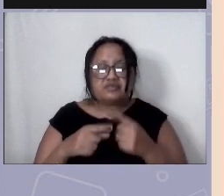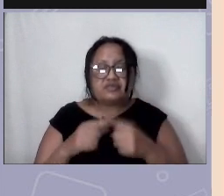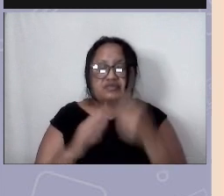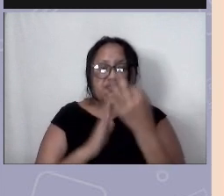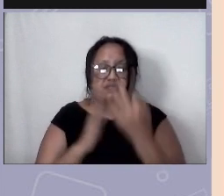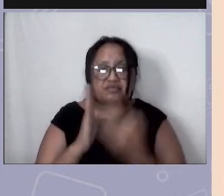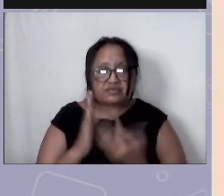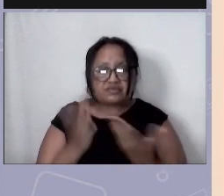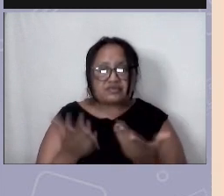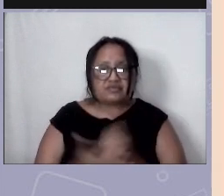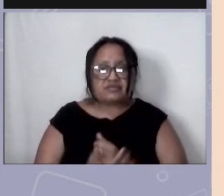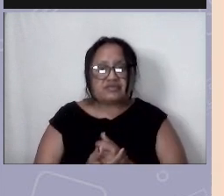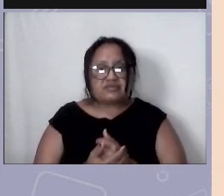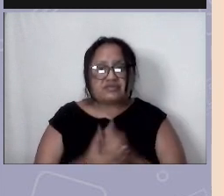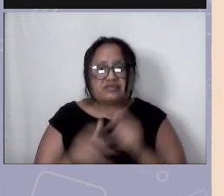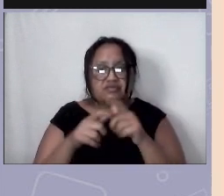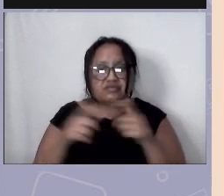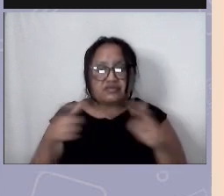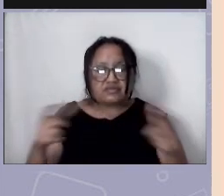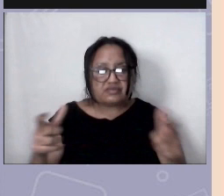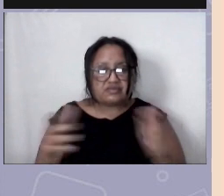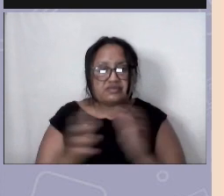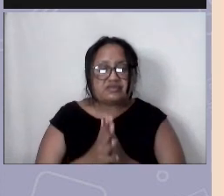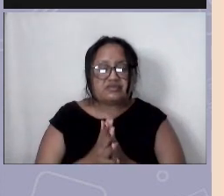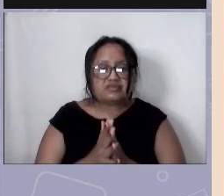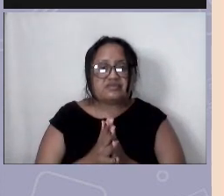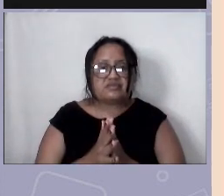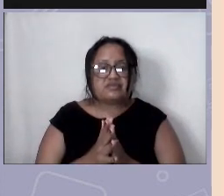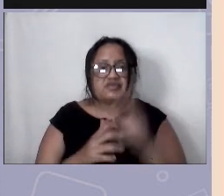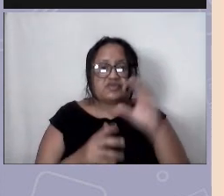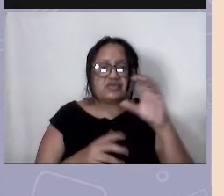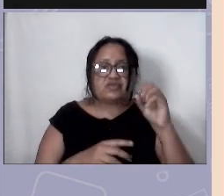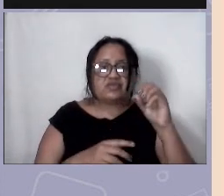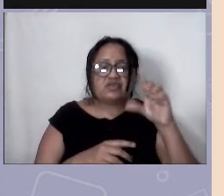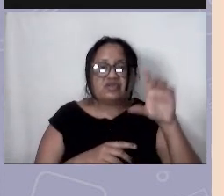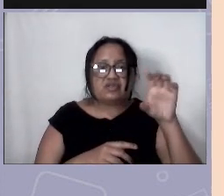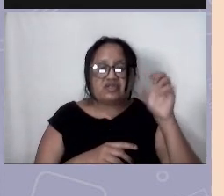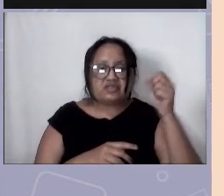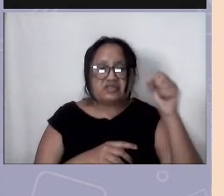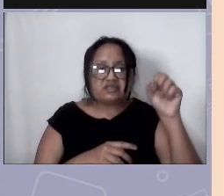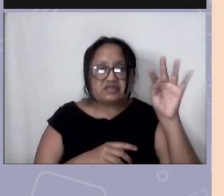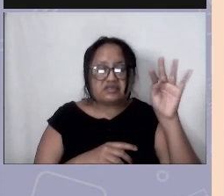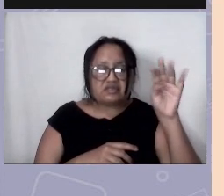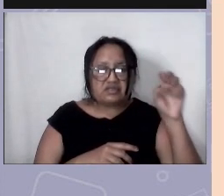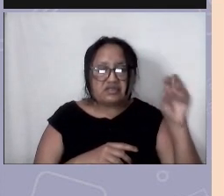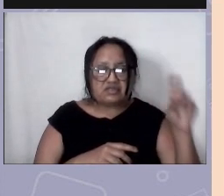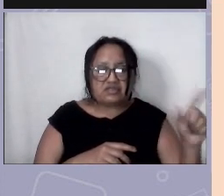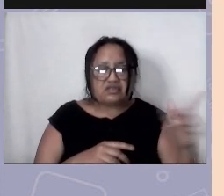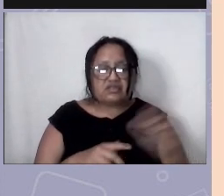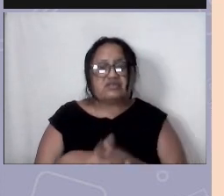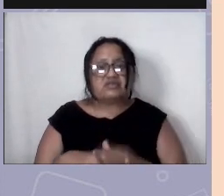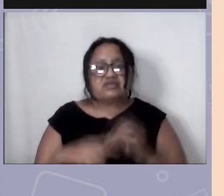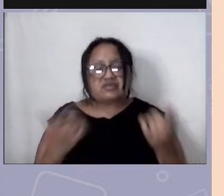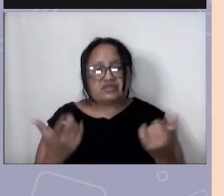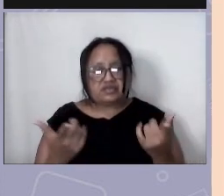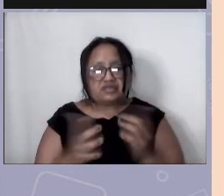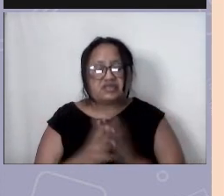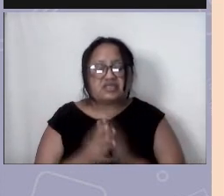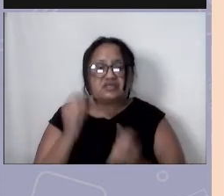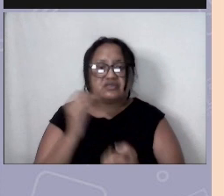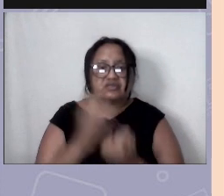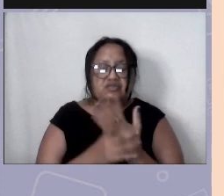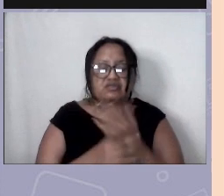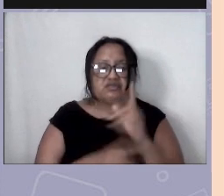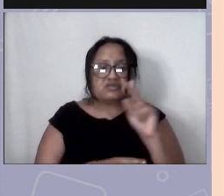a maior parte inclusive do nosso colesterol é produzido é sintetizado pelo fígado que é justamente de origem endógena endo quer